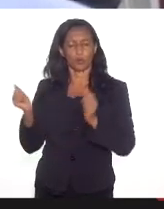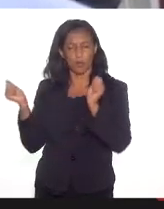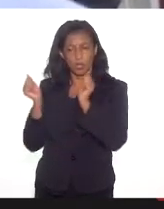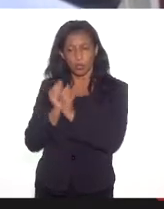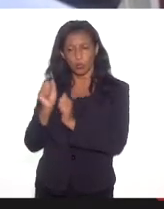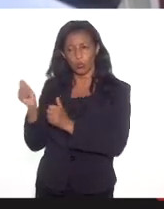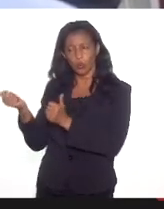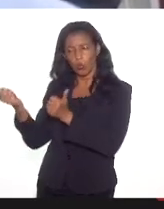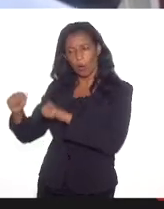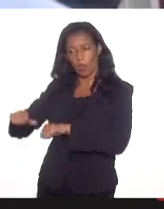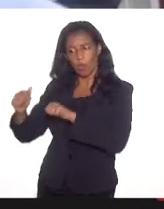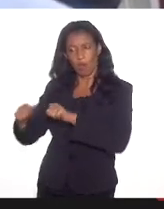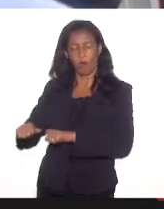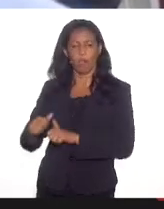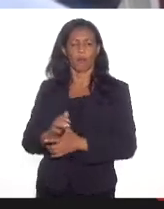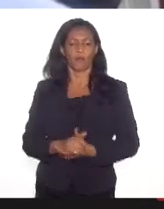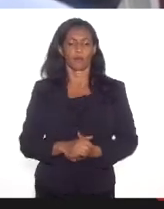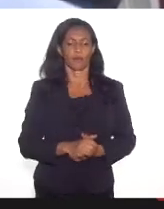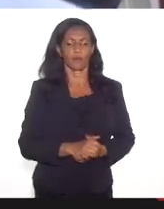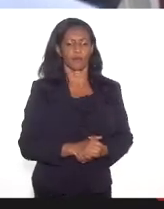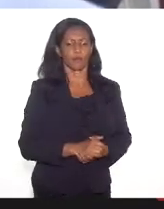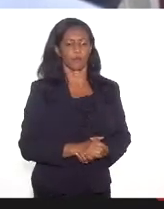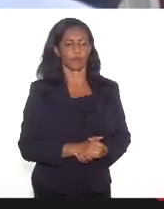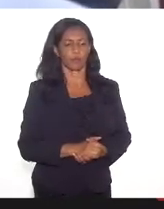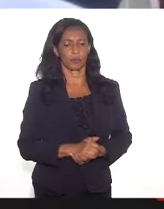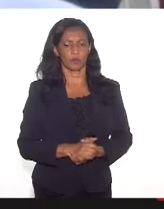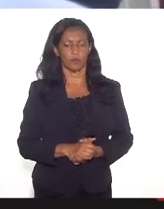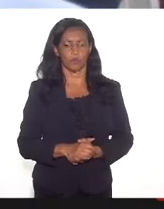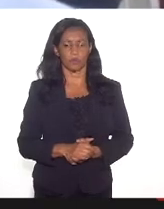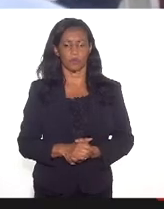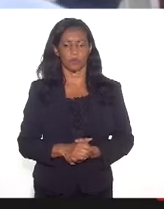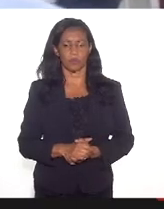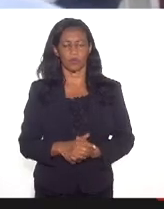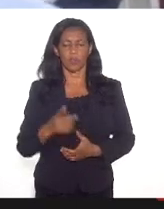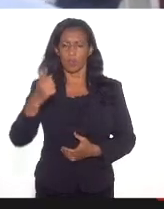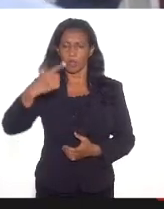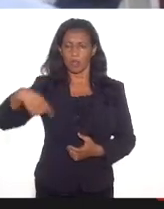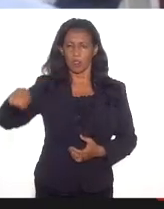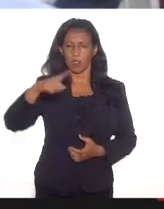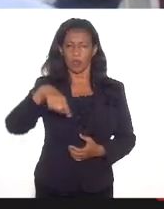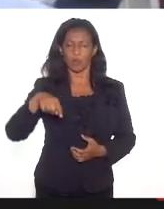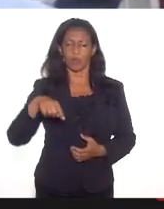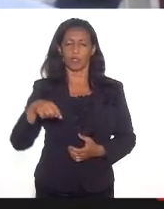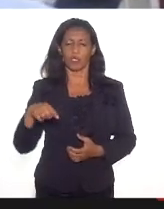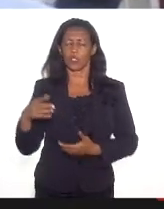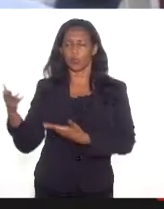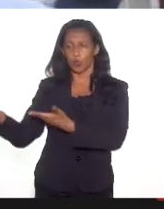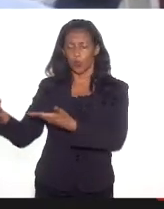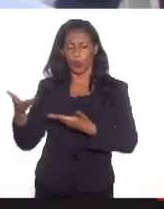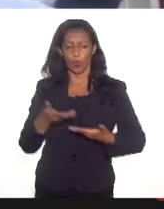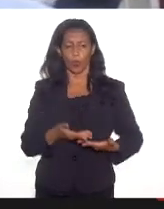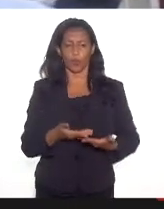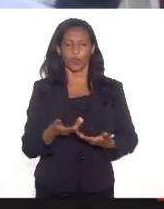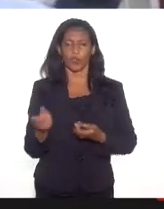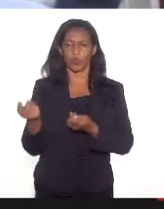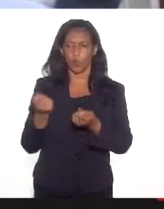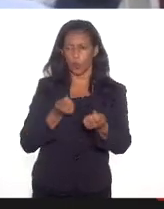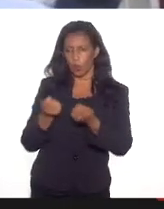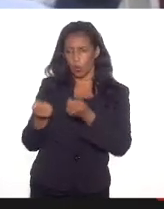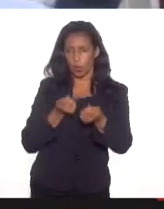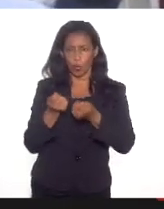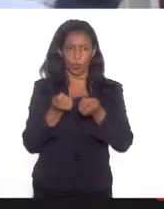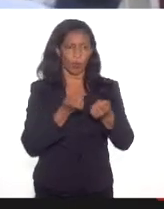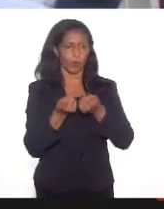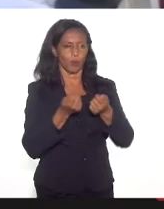vai receber essa então que vocês chamem os economistas que estão